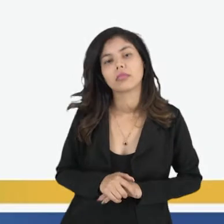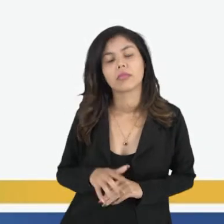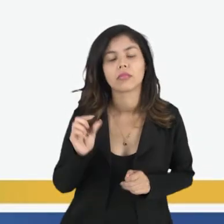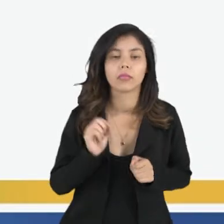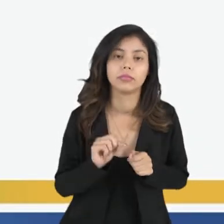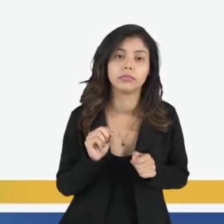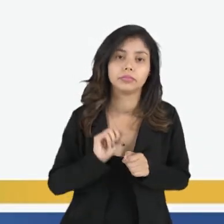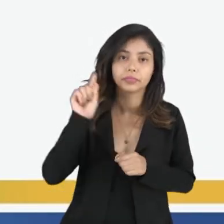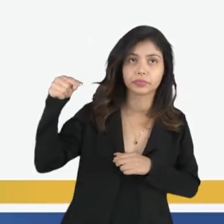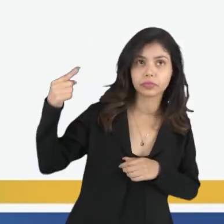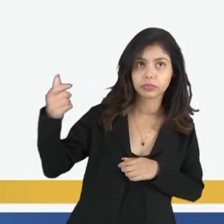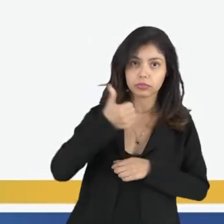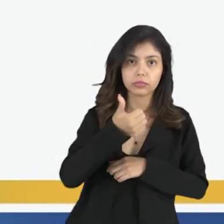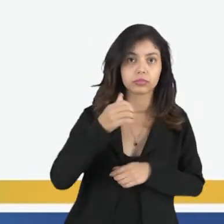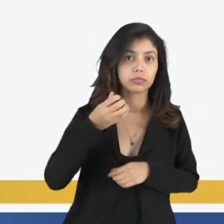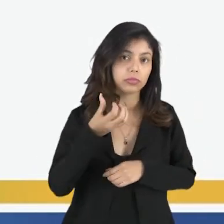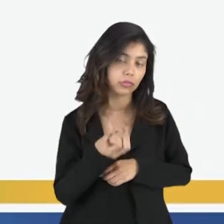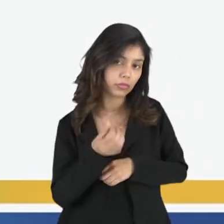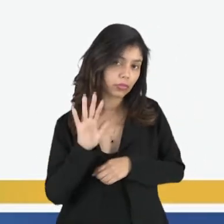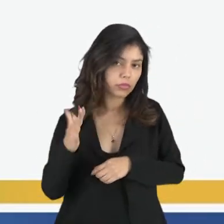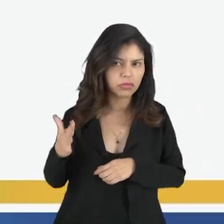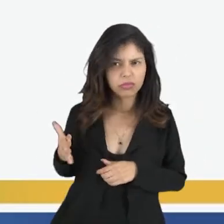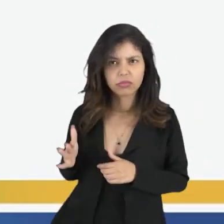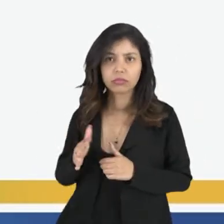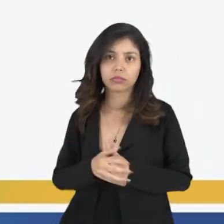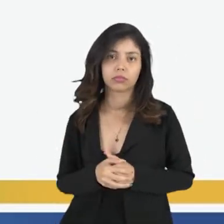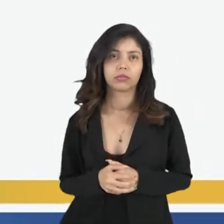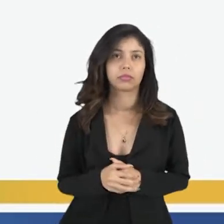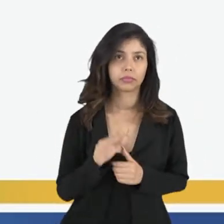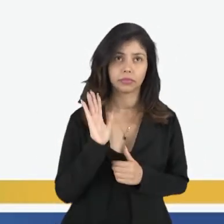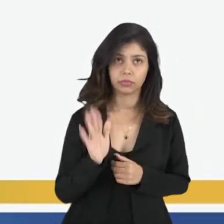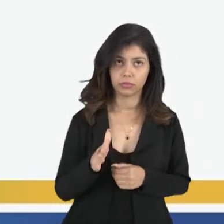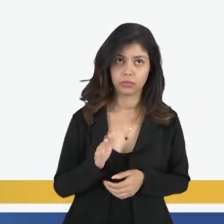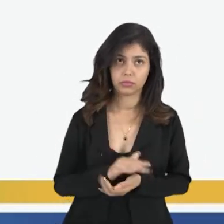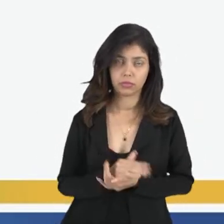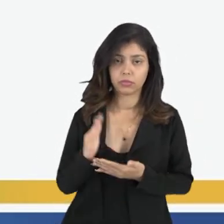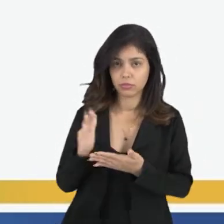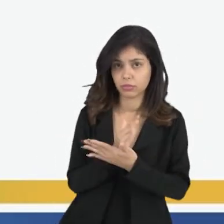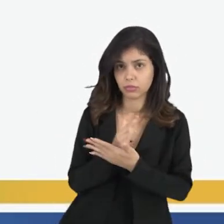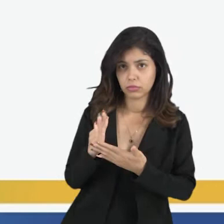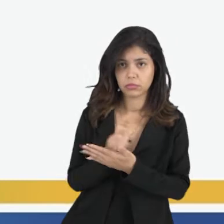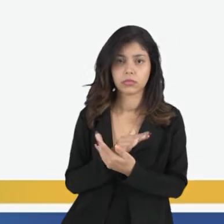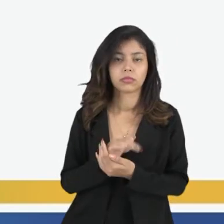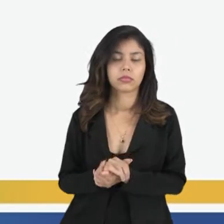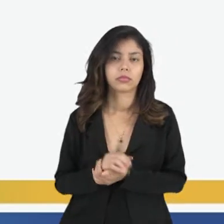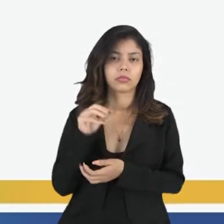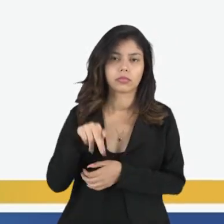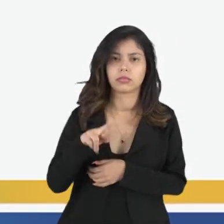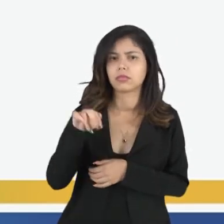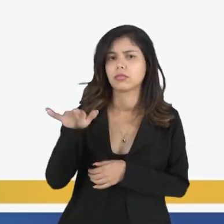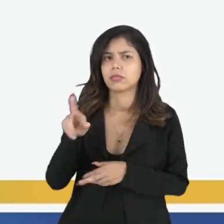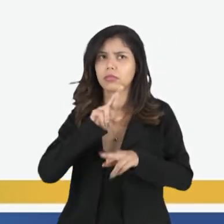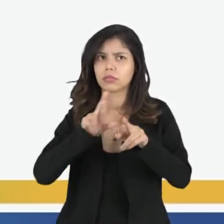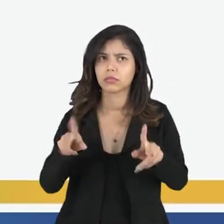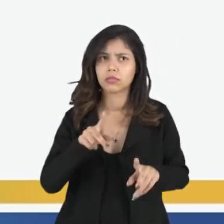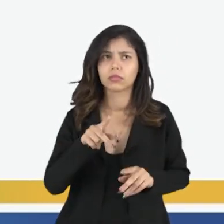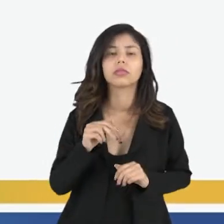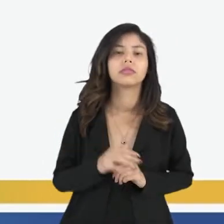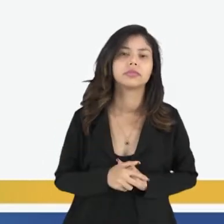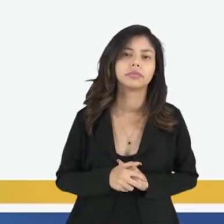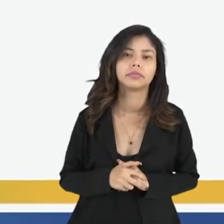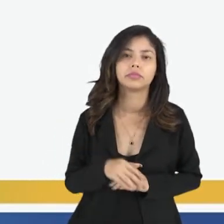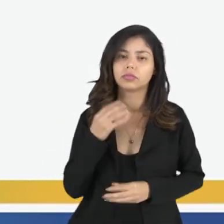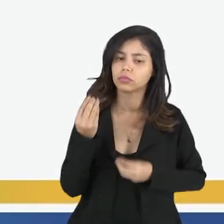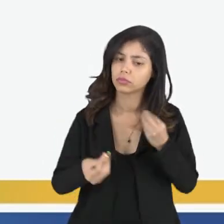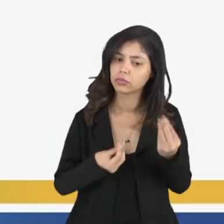desse feito, lá em 1600 mais ou menos, já veio já algumas máquinas bem diferentes, mas